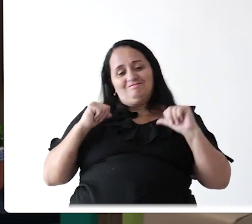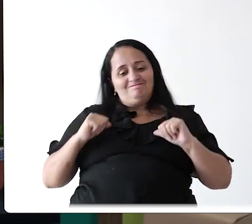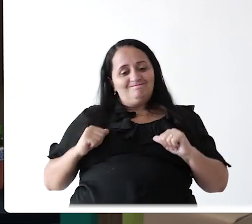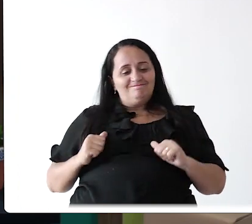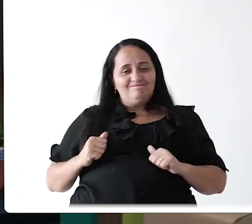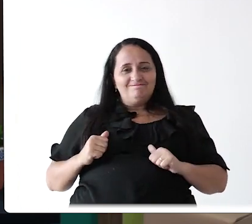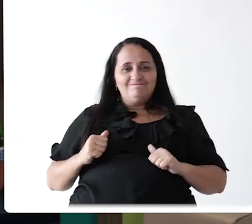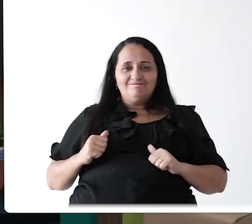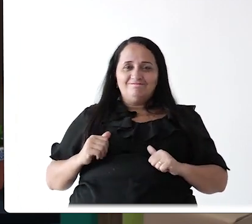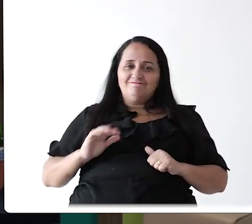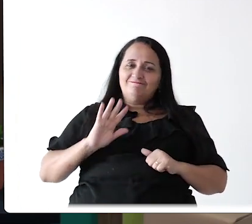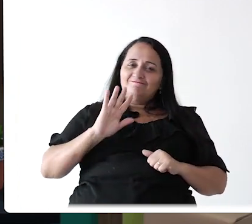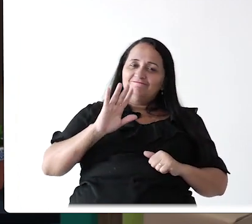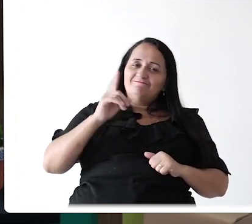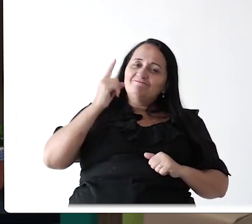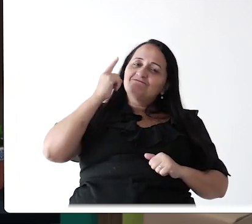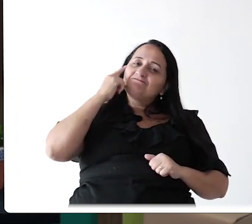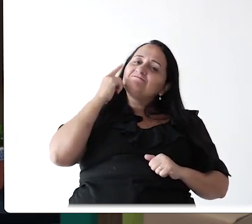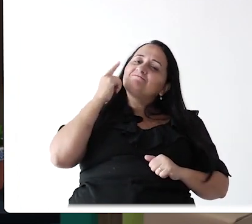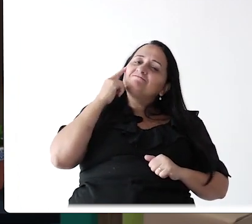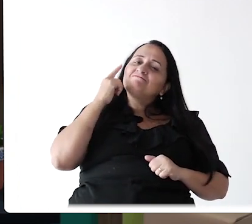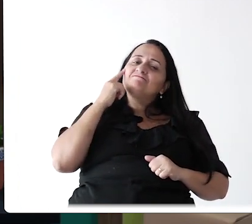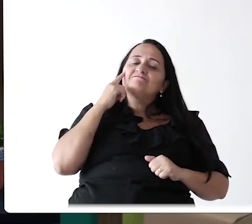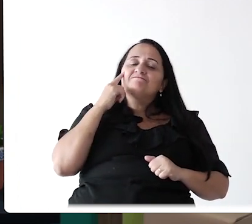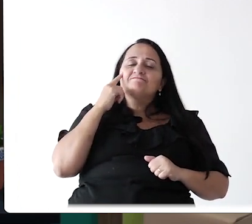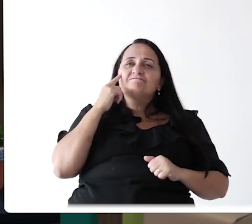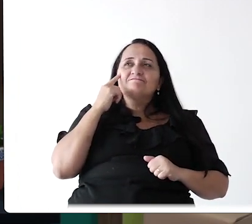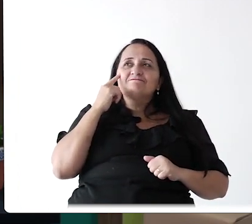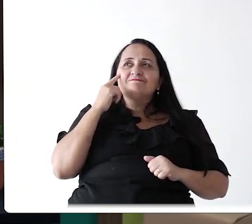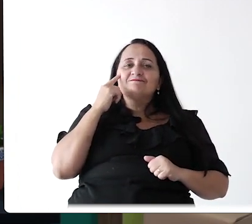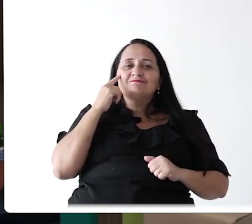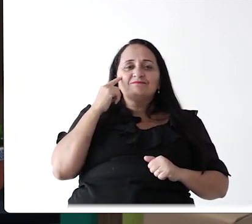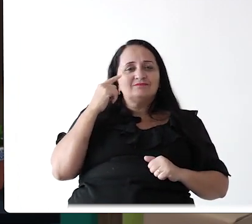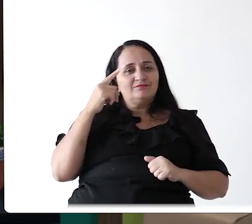então, por enquanto me dá a ideia de